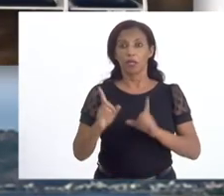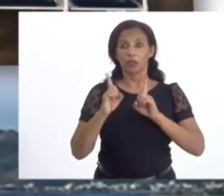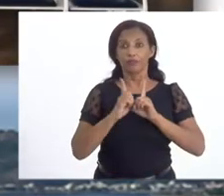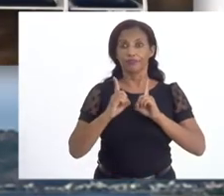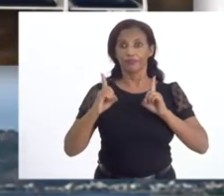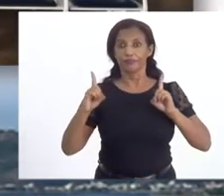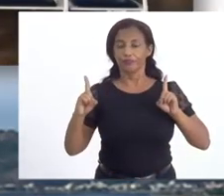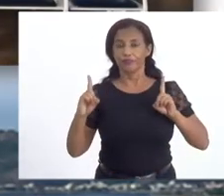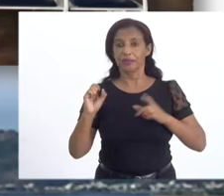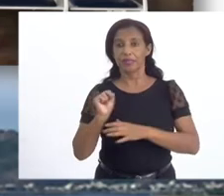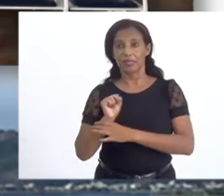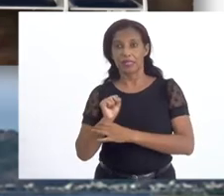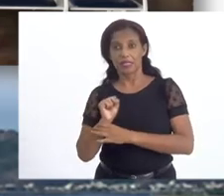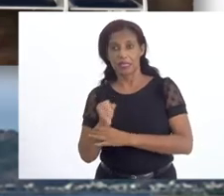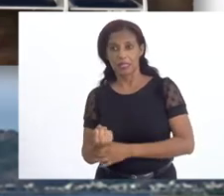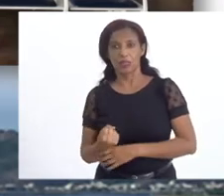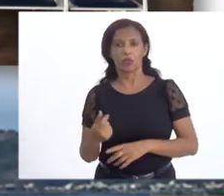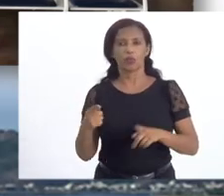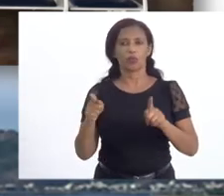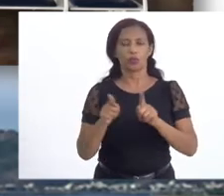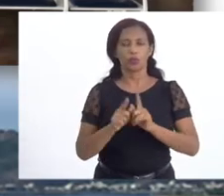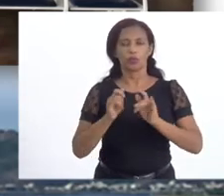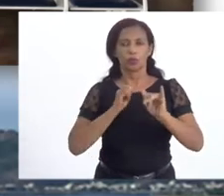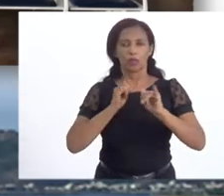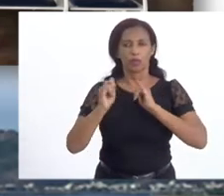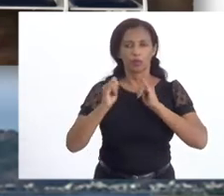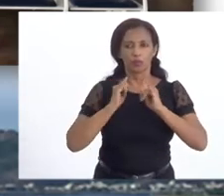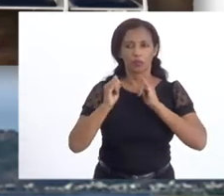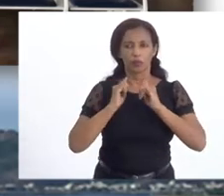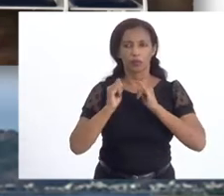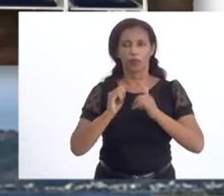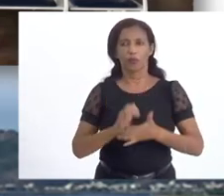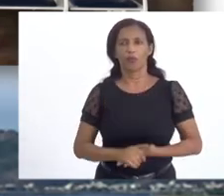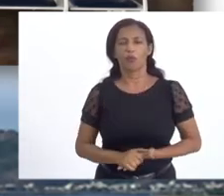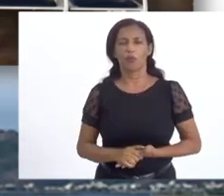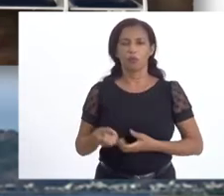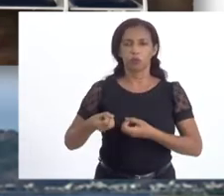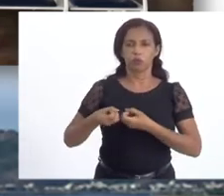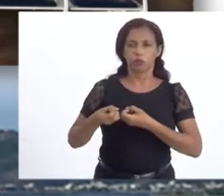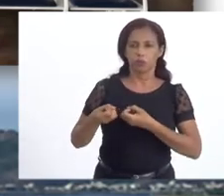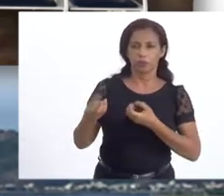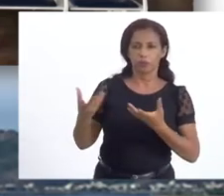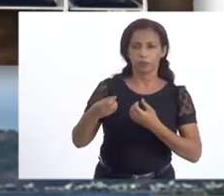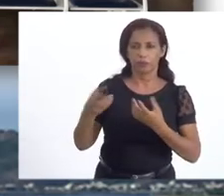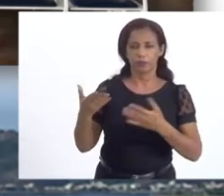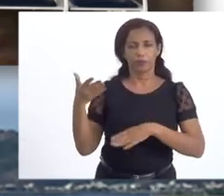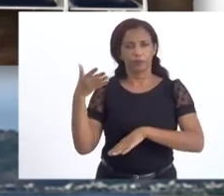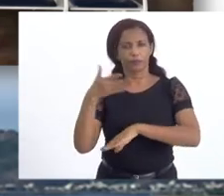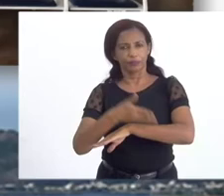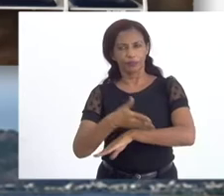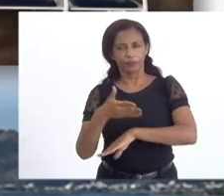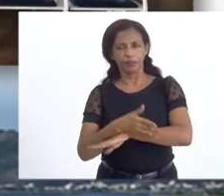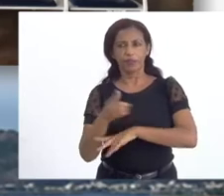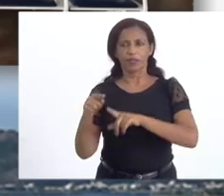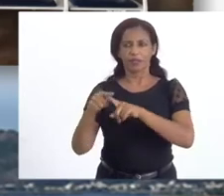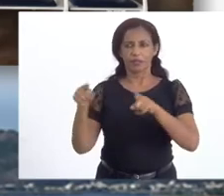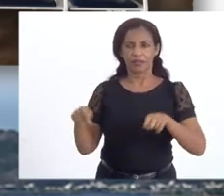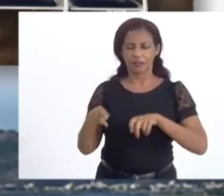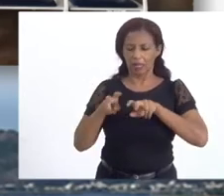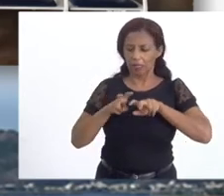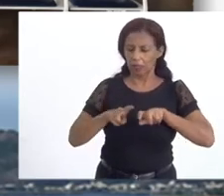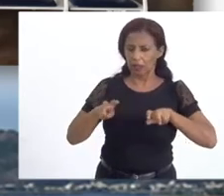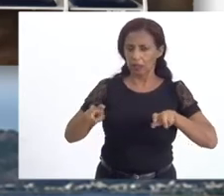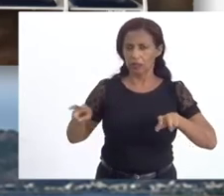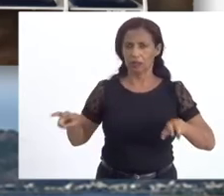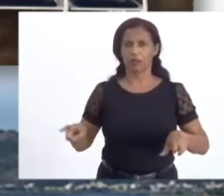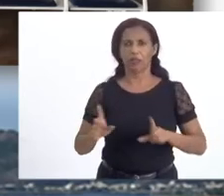Distanciamento seguro das filas, informação de instalação de displays nas entradas das filas, indicação física